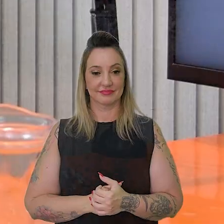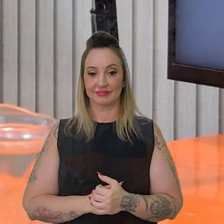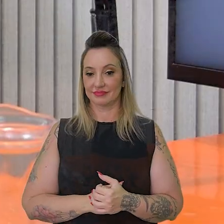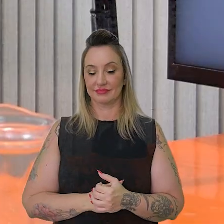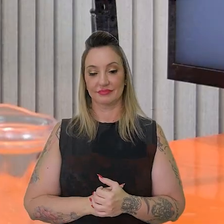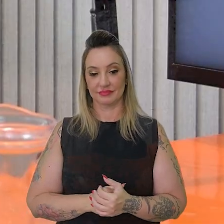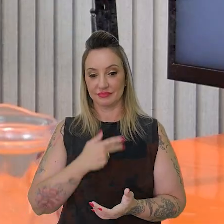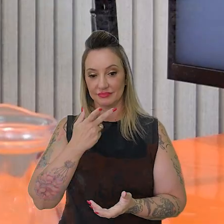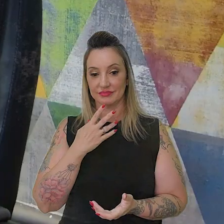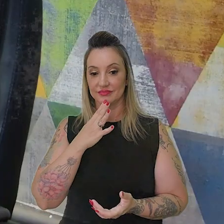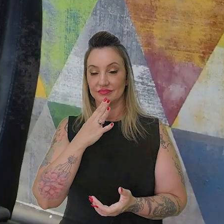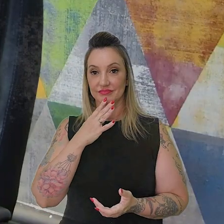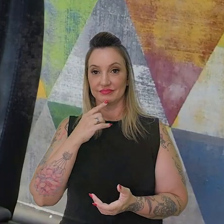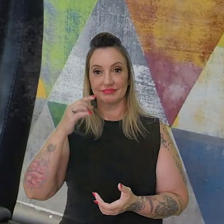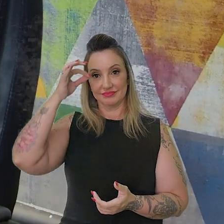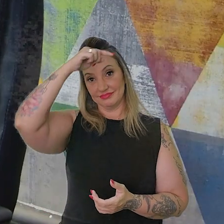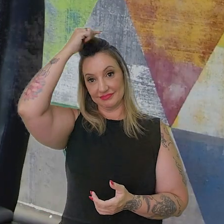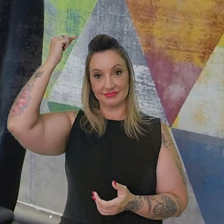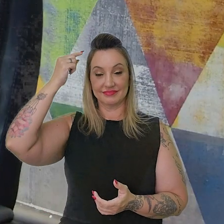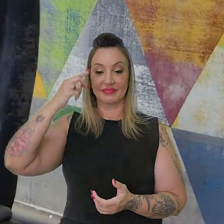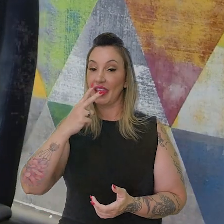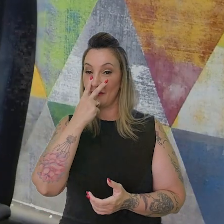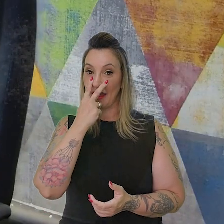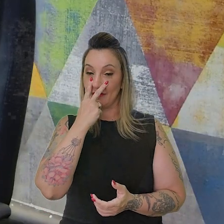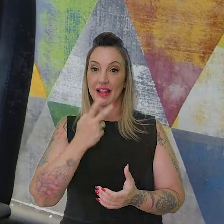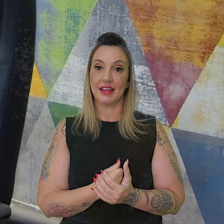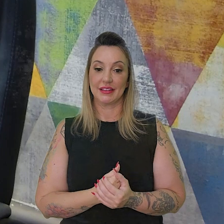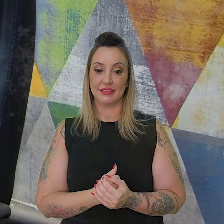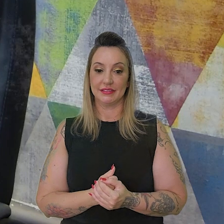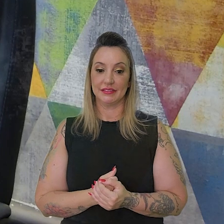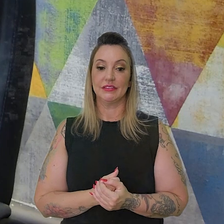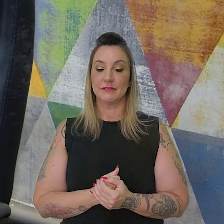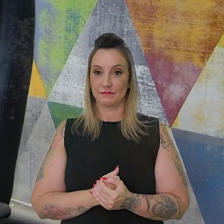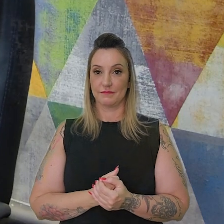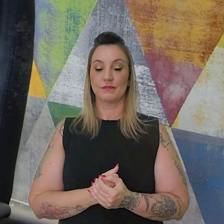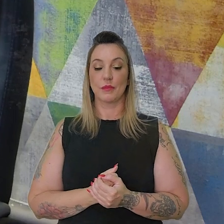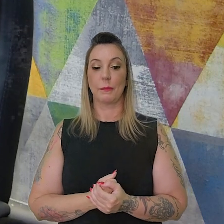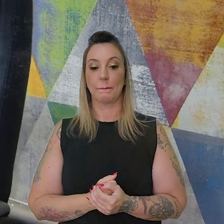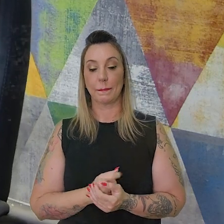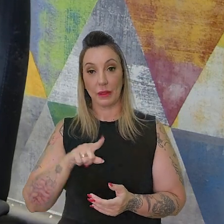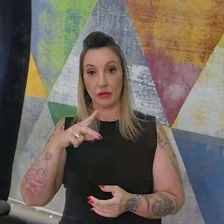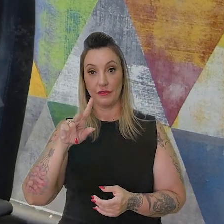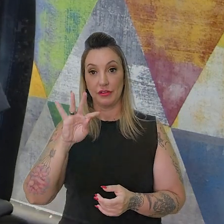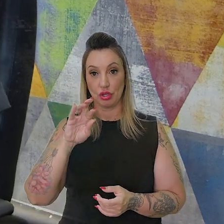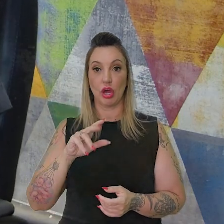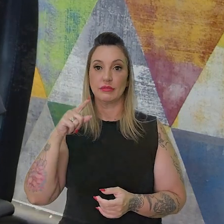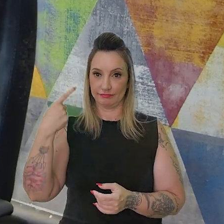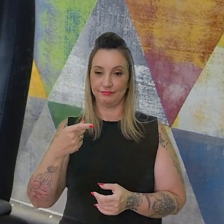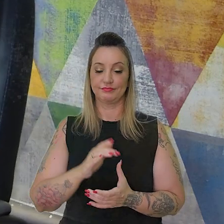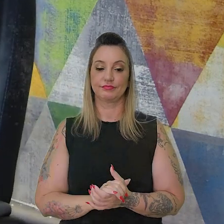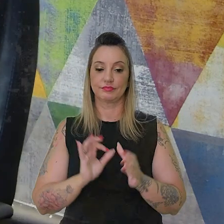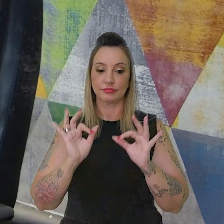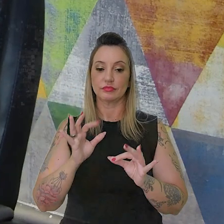ai agora eu já falei que eu quero conhecer e é Vila Velha mesmo vai ser Vitória vai ser Vila Velha não Vila Velha o próximo vitória